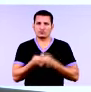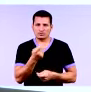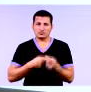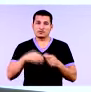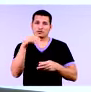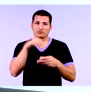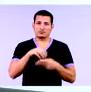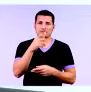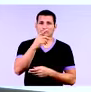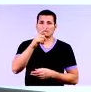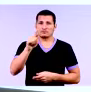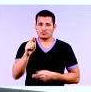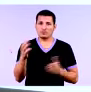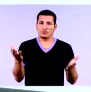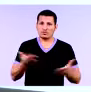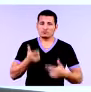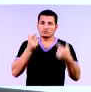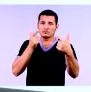vai ser